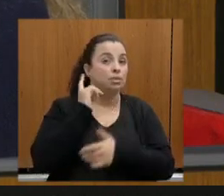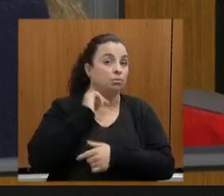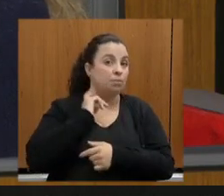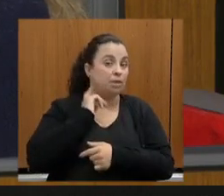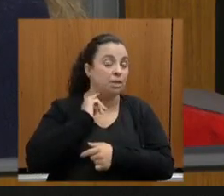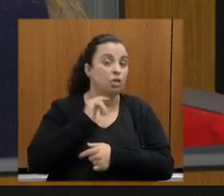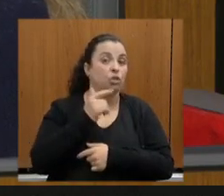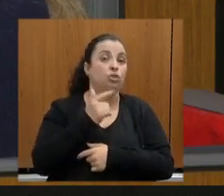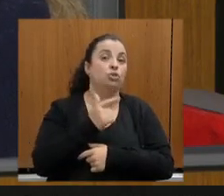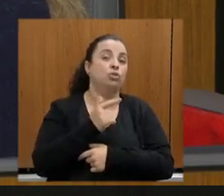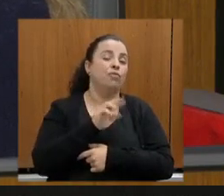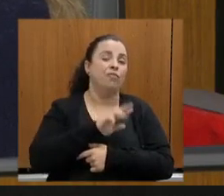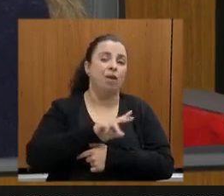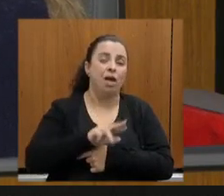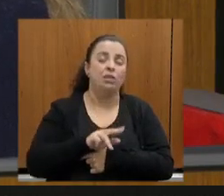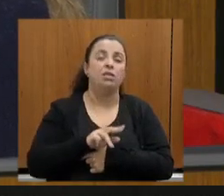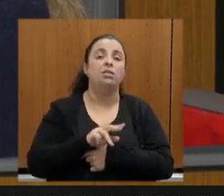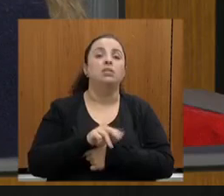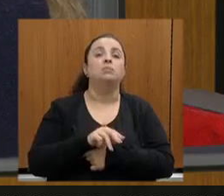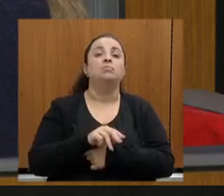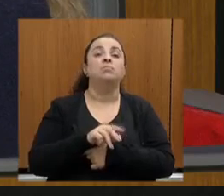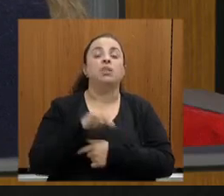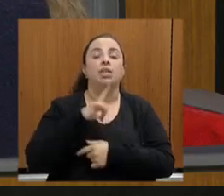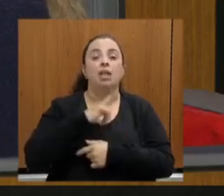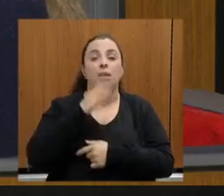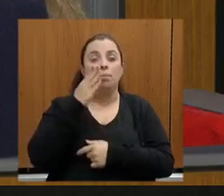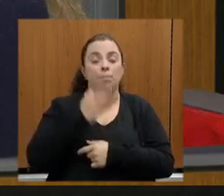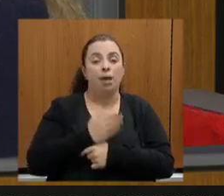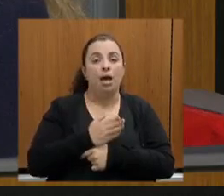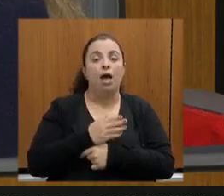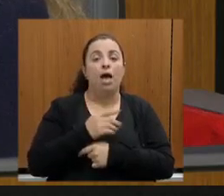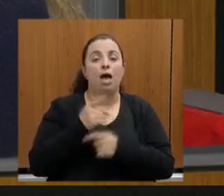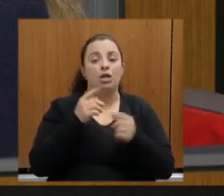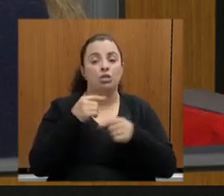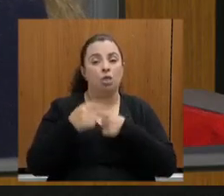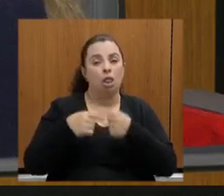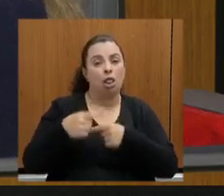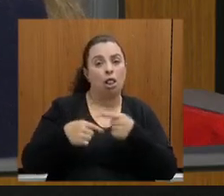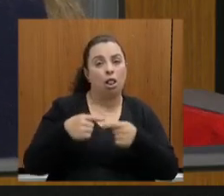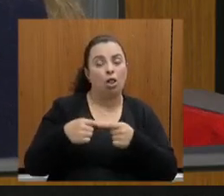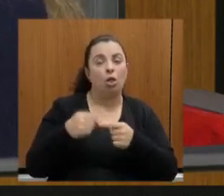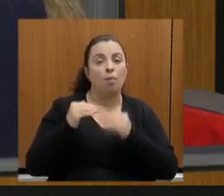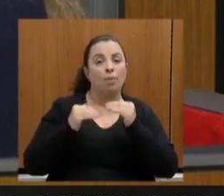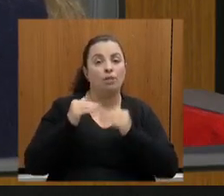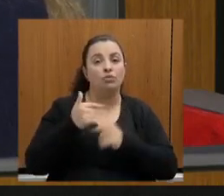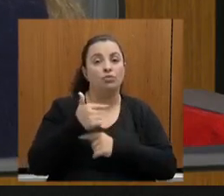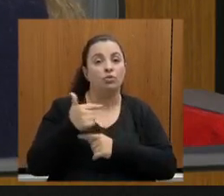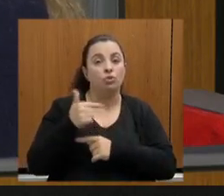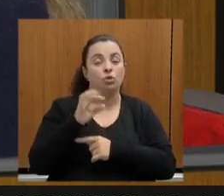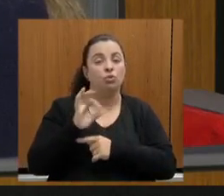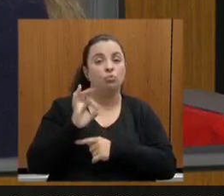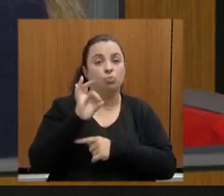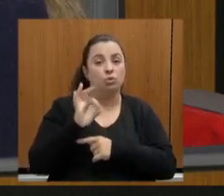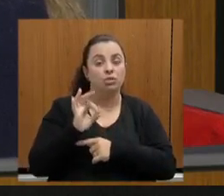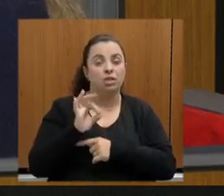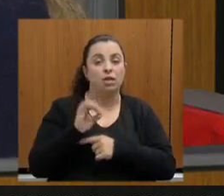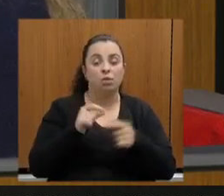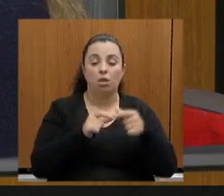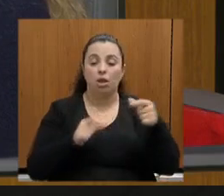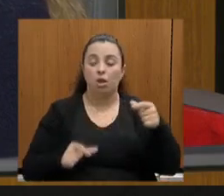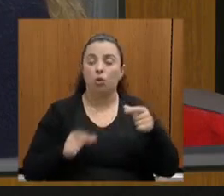geradoras/redução média de 20.2 por cento na conta de luz corte agora será de